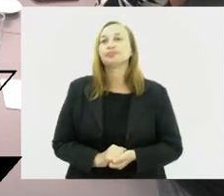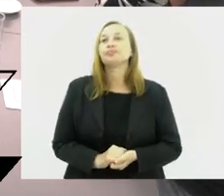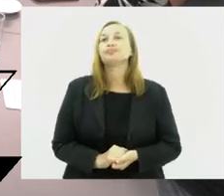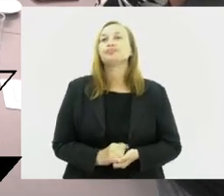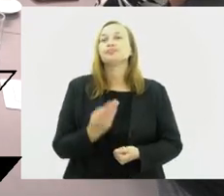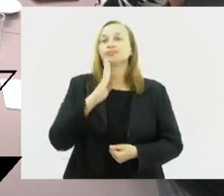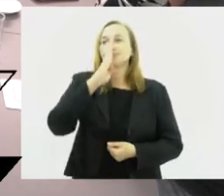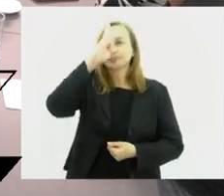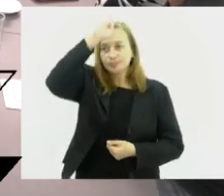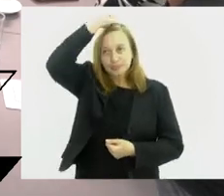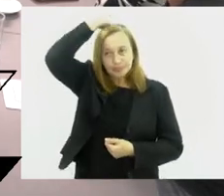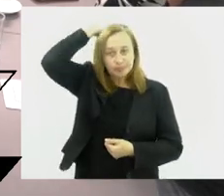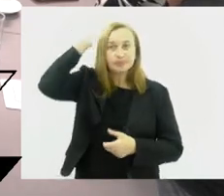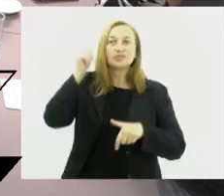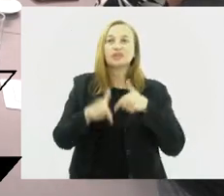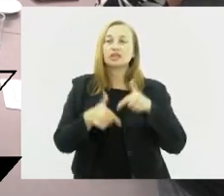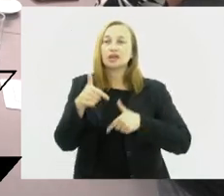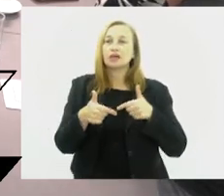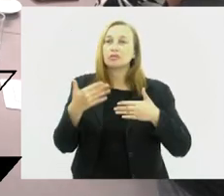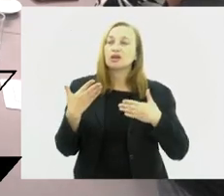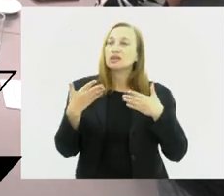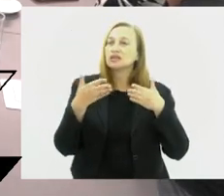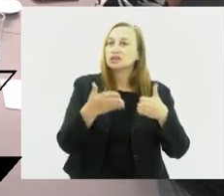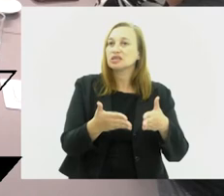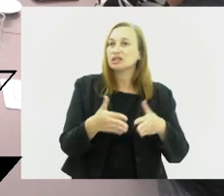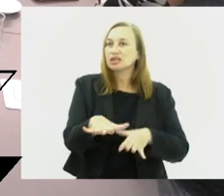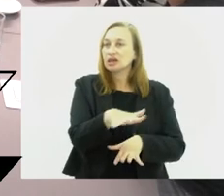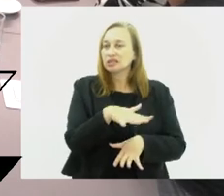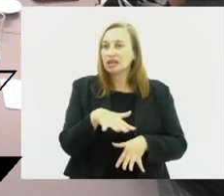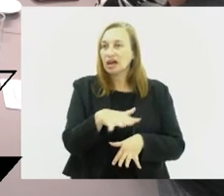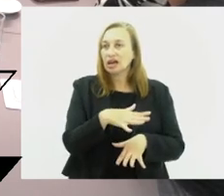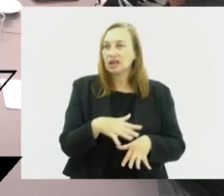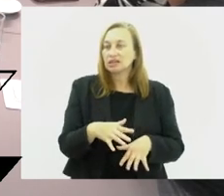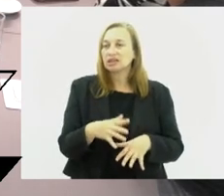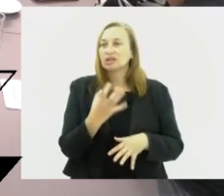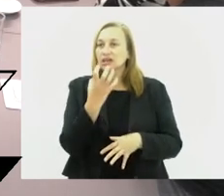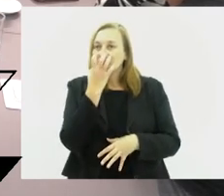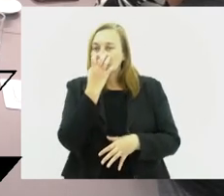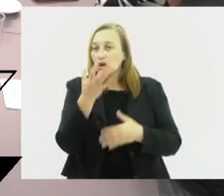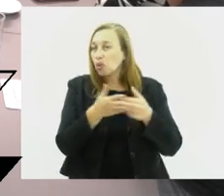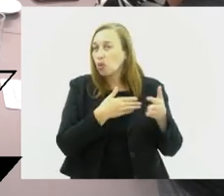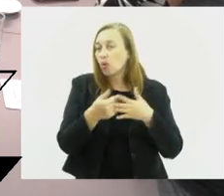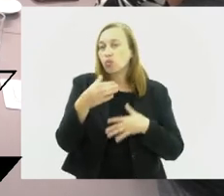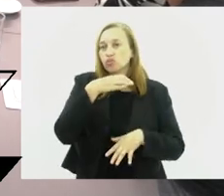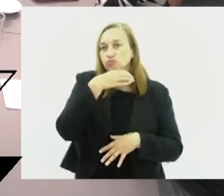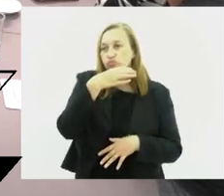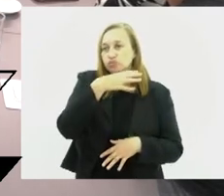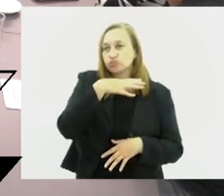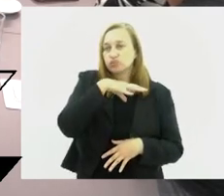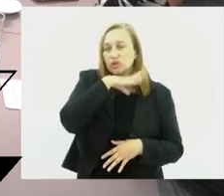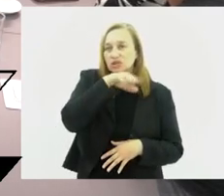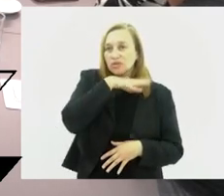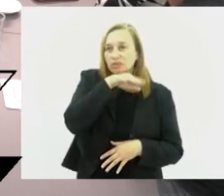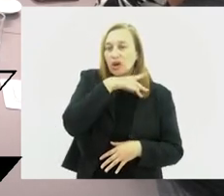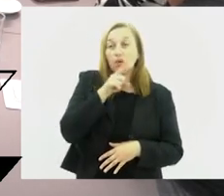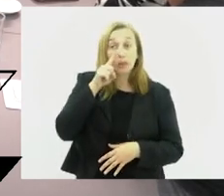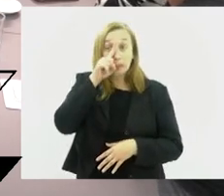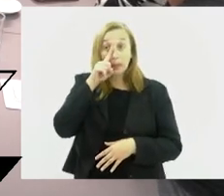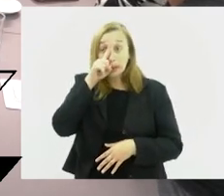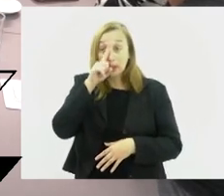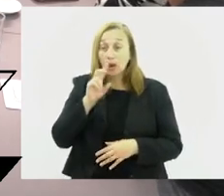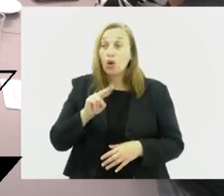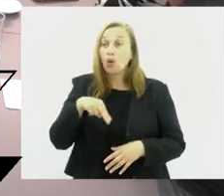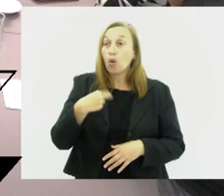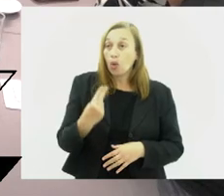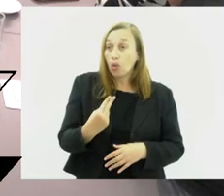Bombeiros, ele atua diretamente nessa área em relação a cães. Não só a cães, a qualquer animal que esteja em risco ou